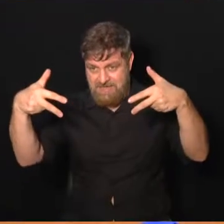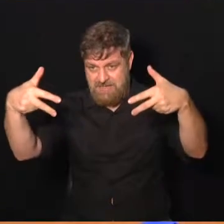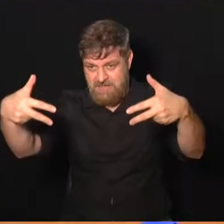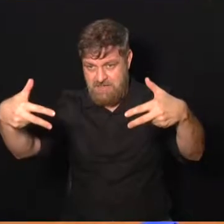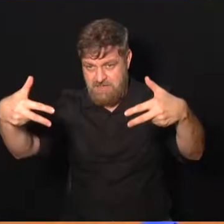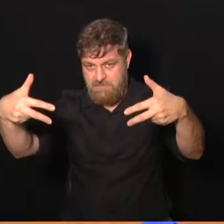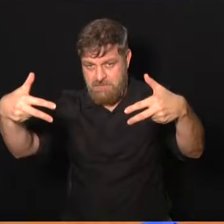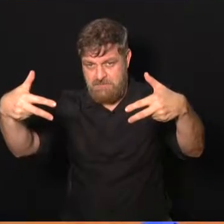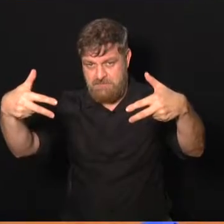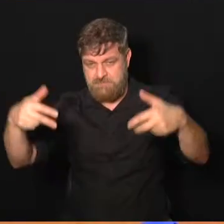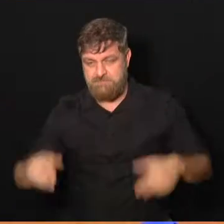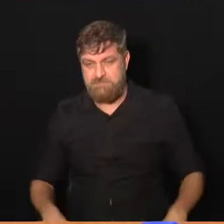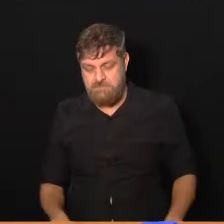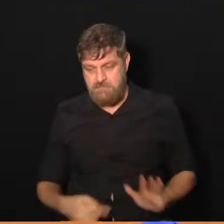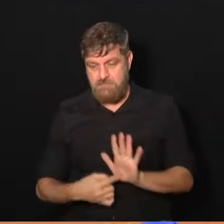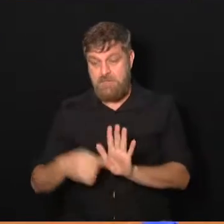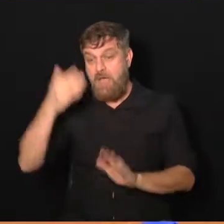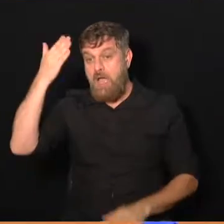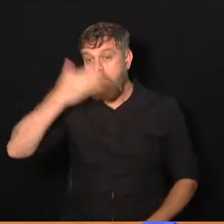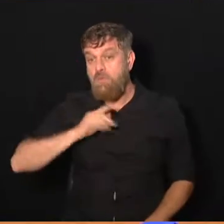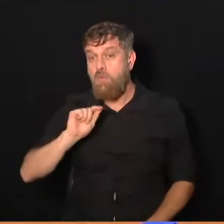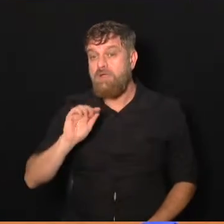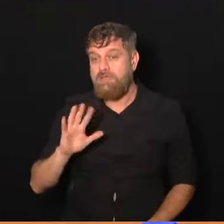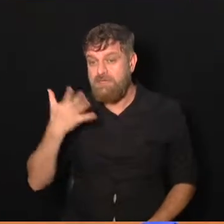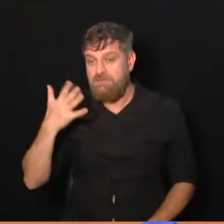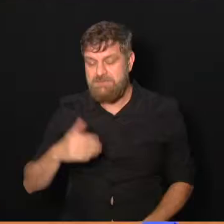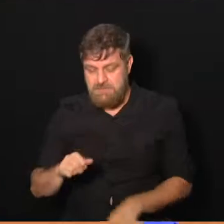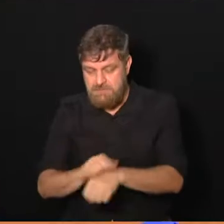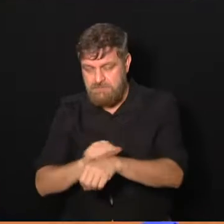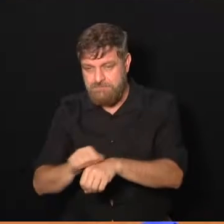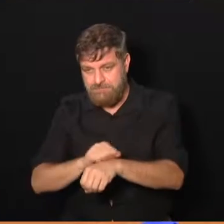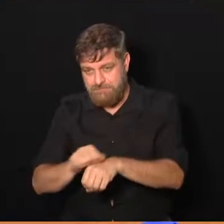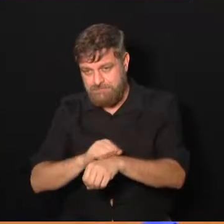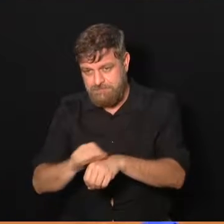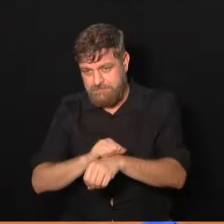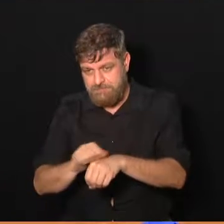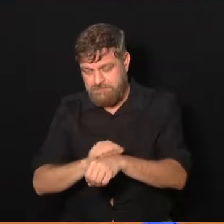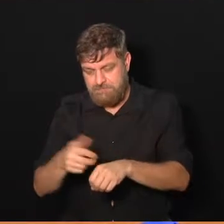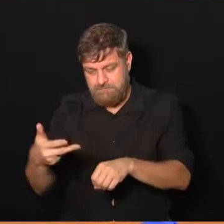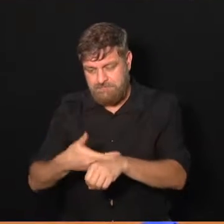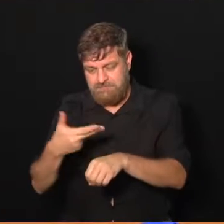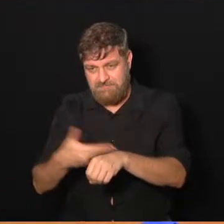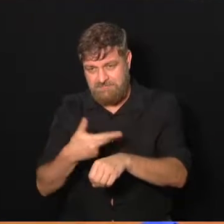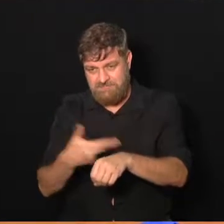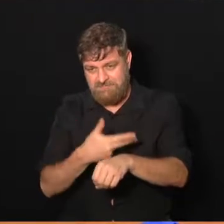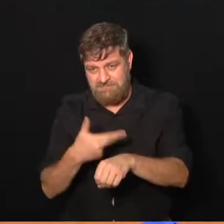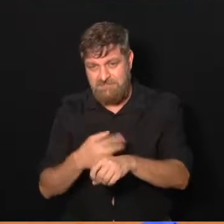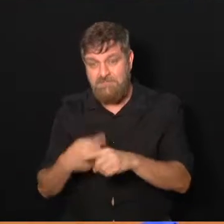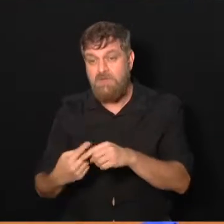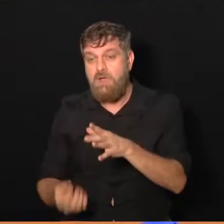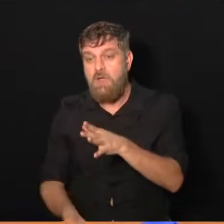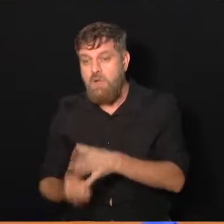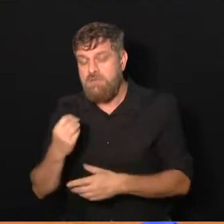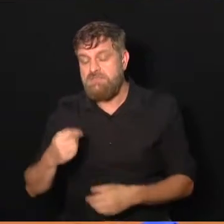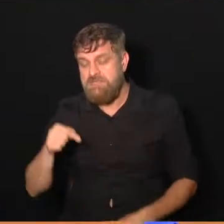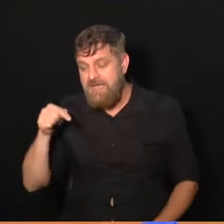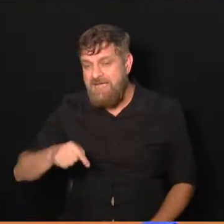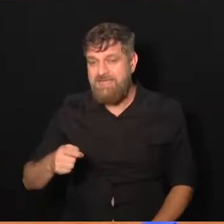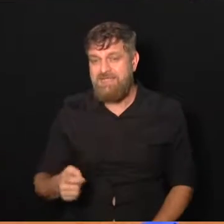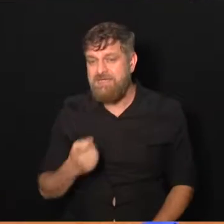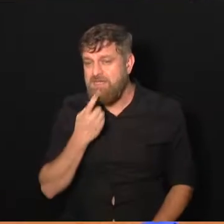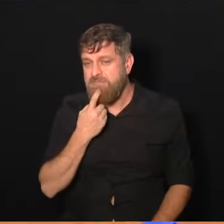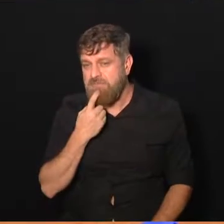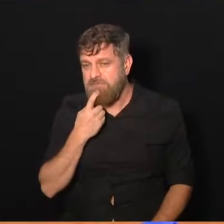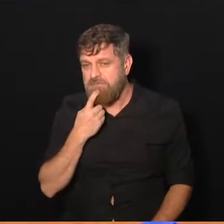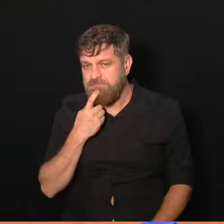cruzadas dentro de onde dá o banho, porque ocorria muito aqui em vários lugares, do animalzinho que está tomando